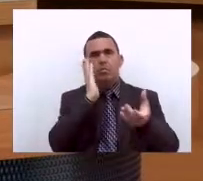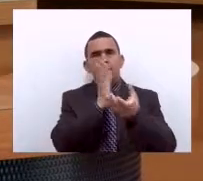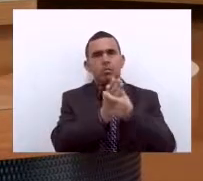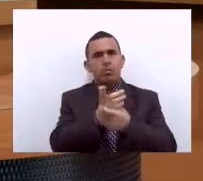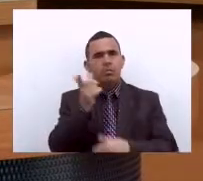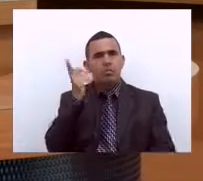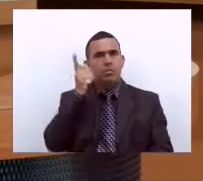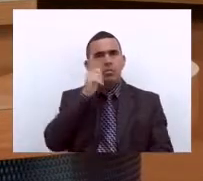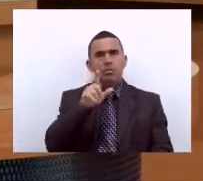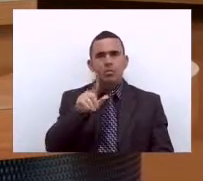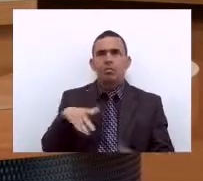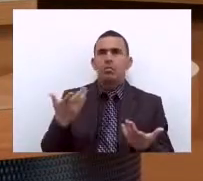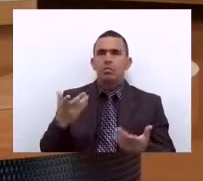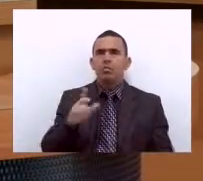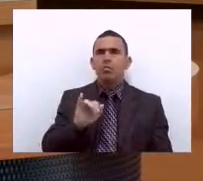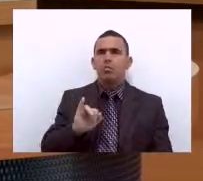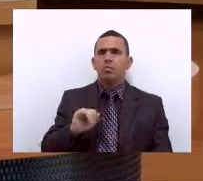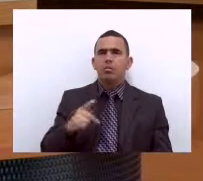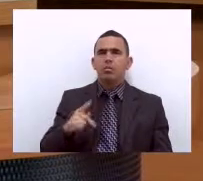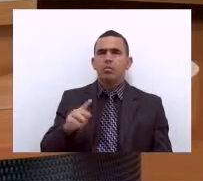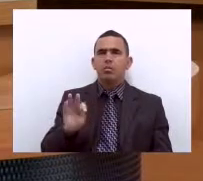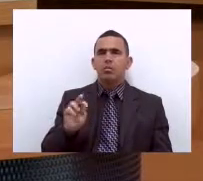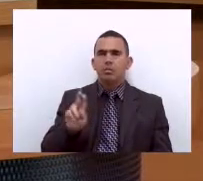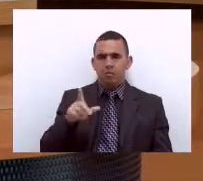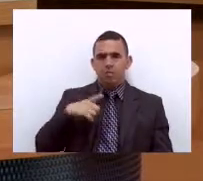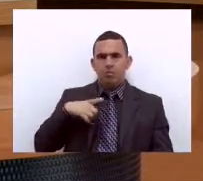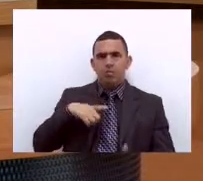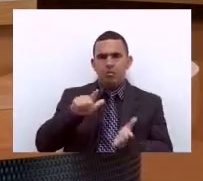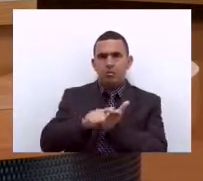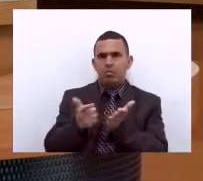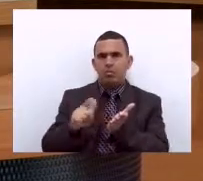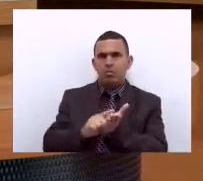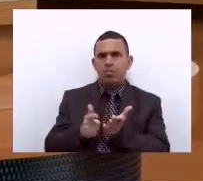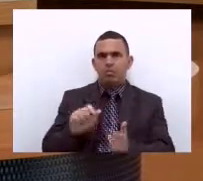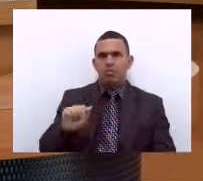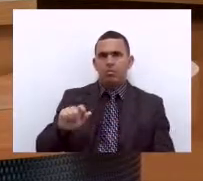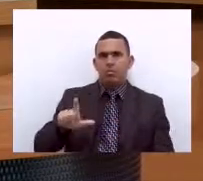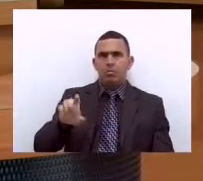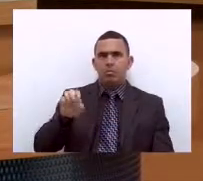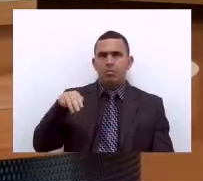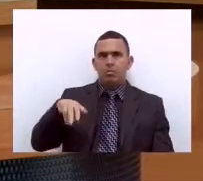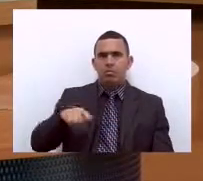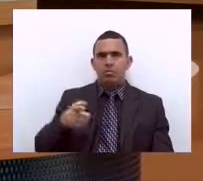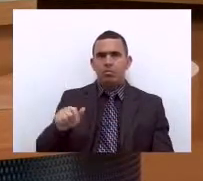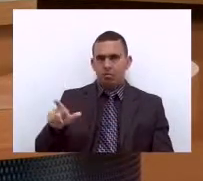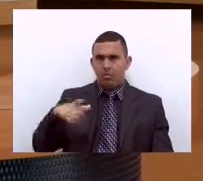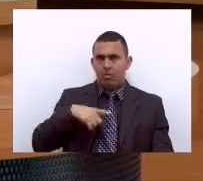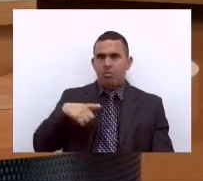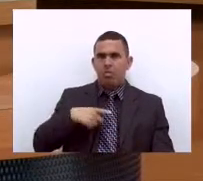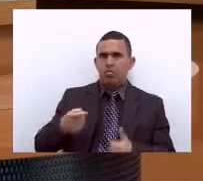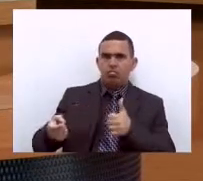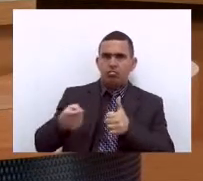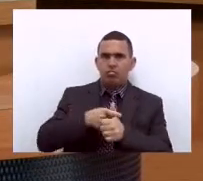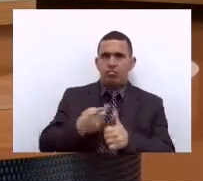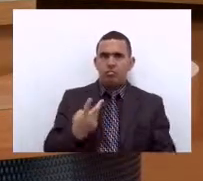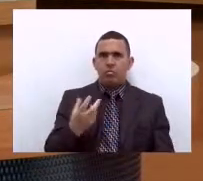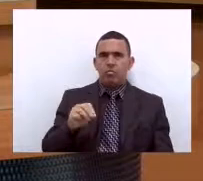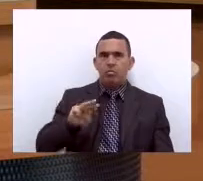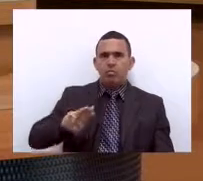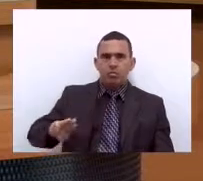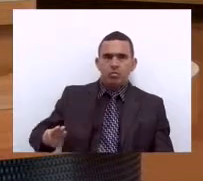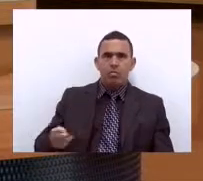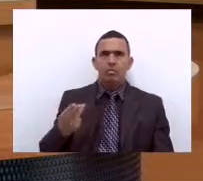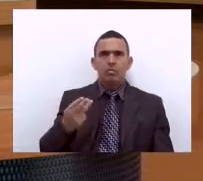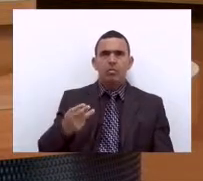o IPTU, nós temos aí na matéria do Jornal do Alemão, a dívida da área da Klabin dizendo que é 20 milhões. É nada, gente.